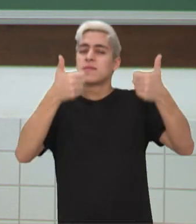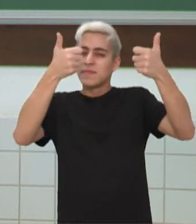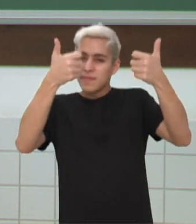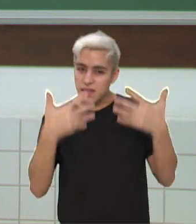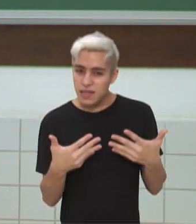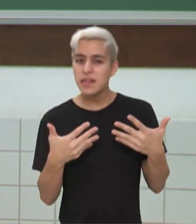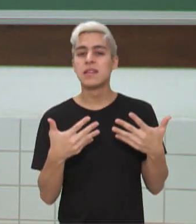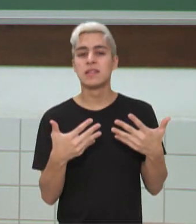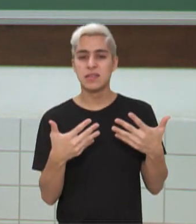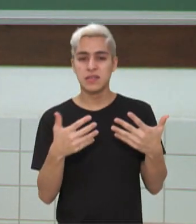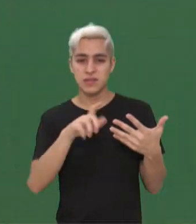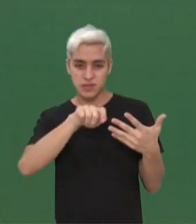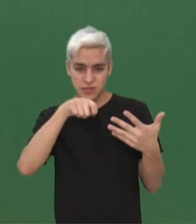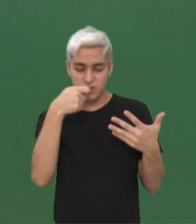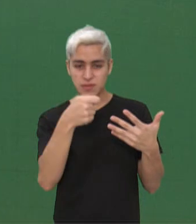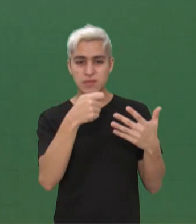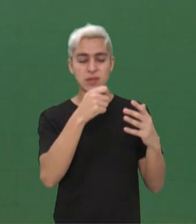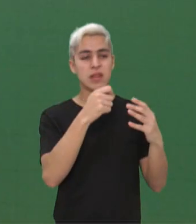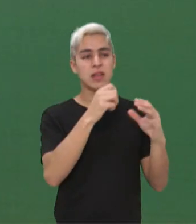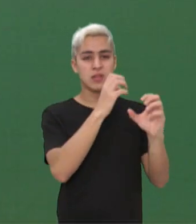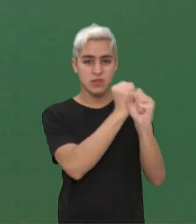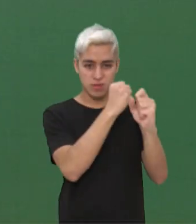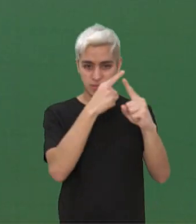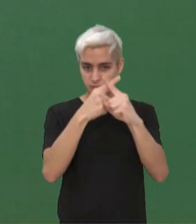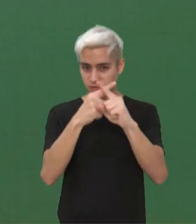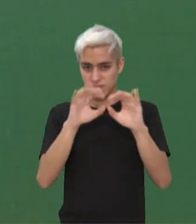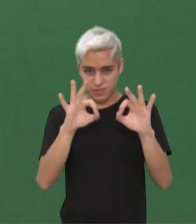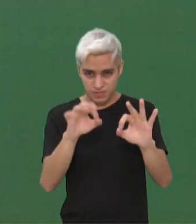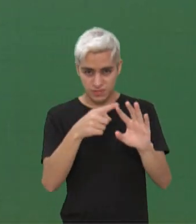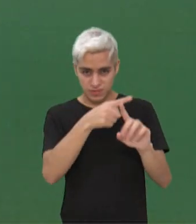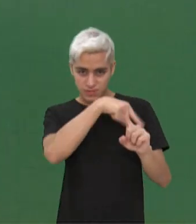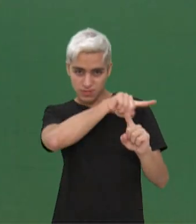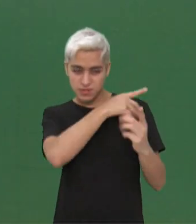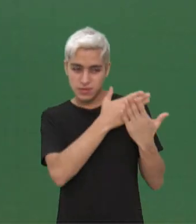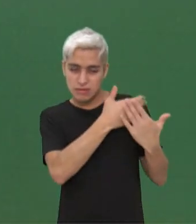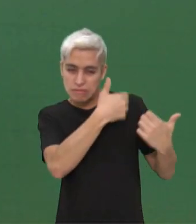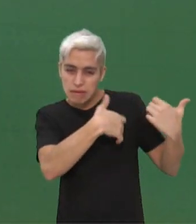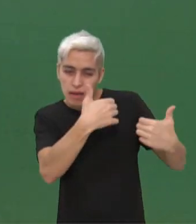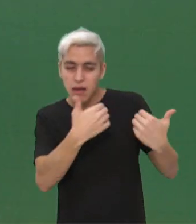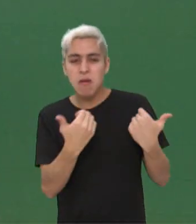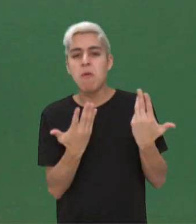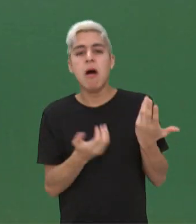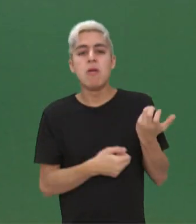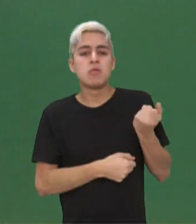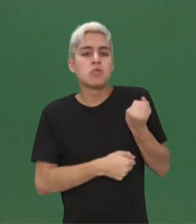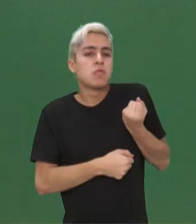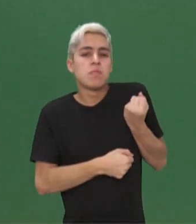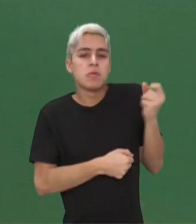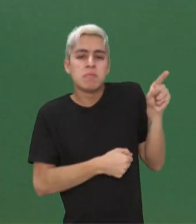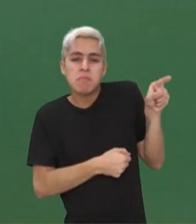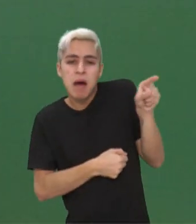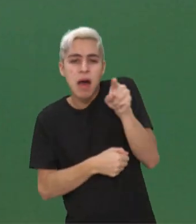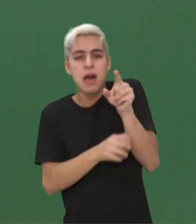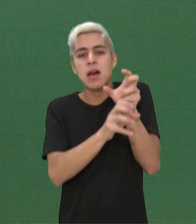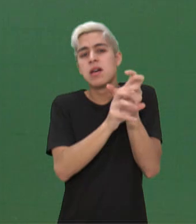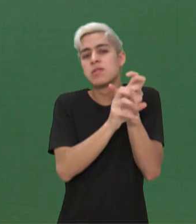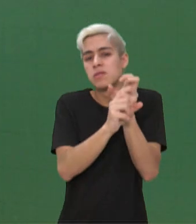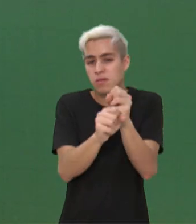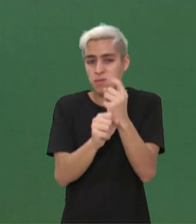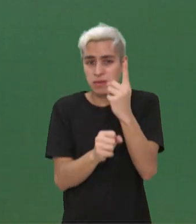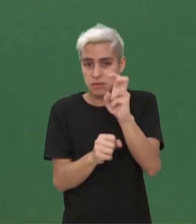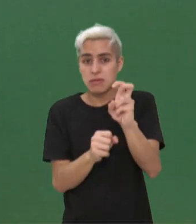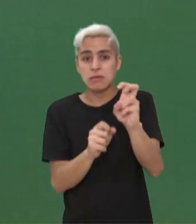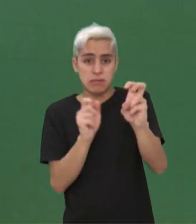de soma e produto nas nossas aulas. Que valores que a soma dão